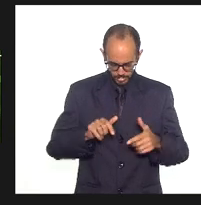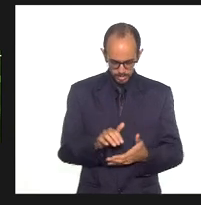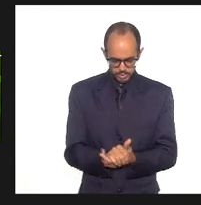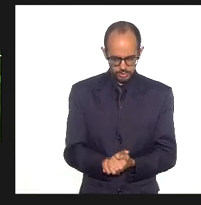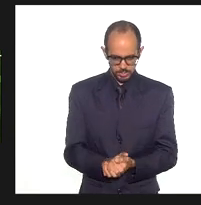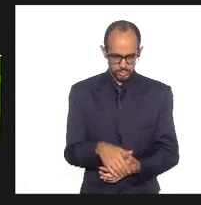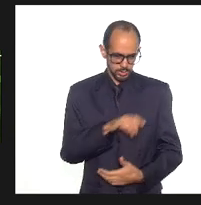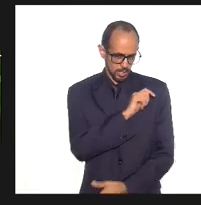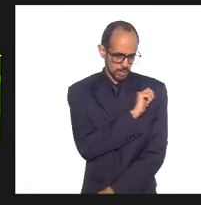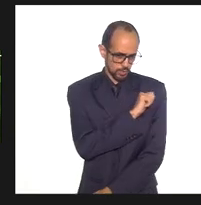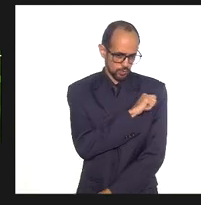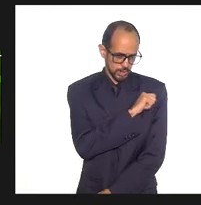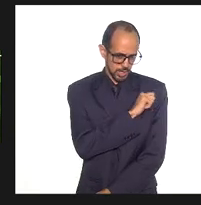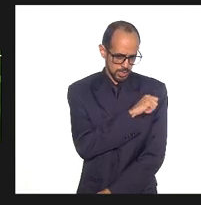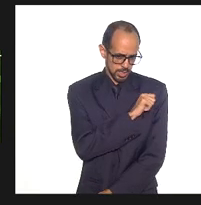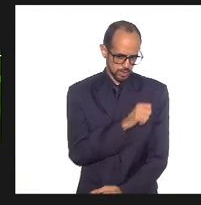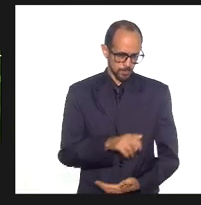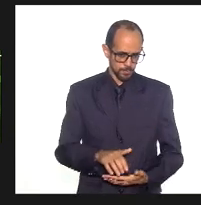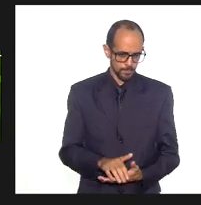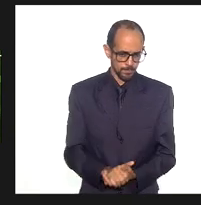da fiscalização.